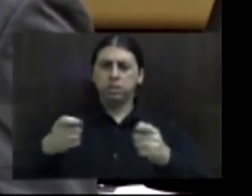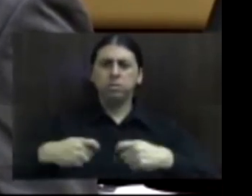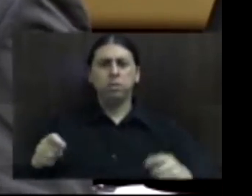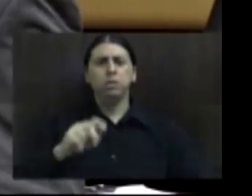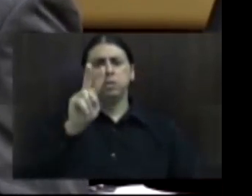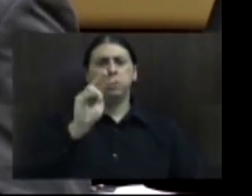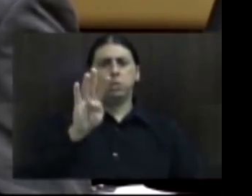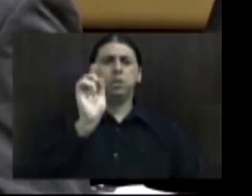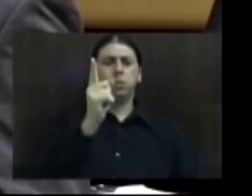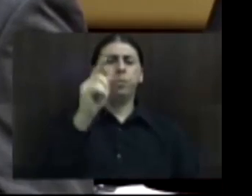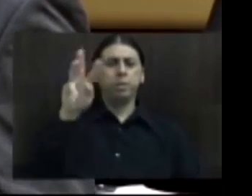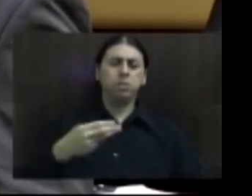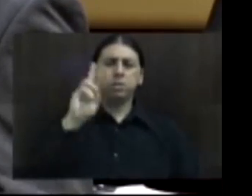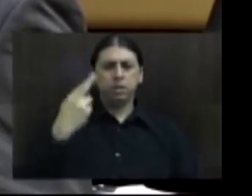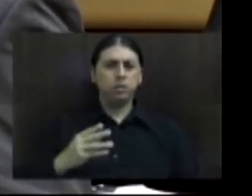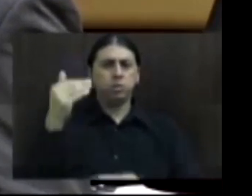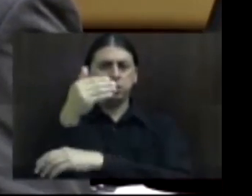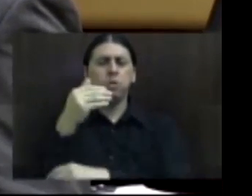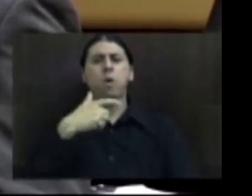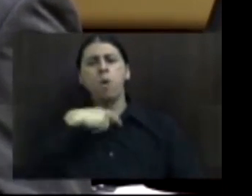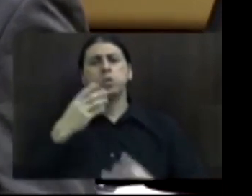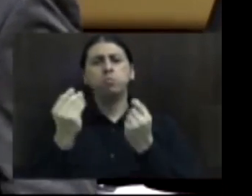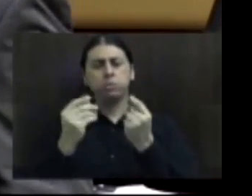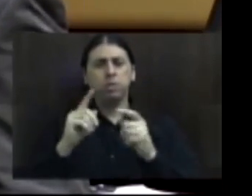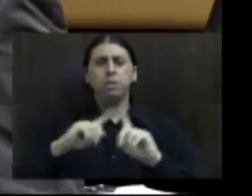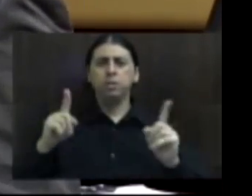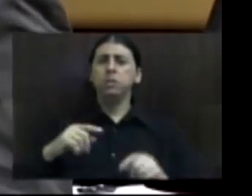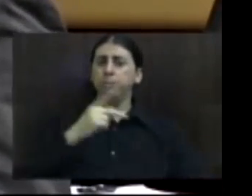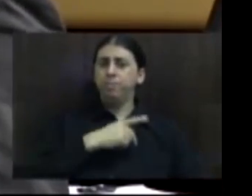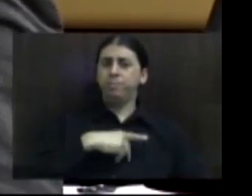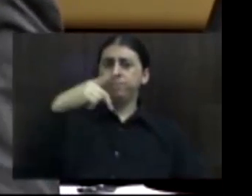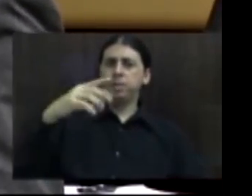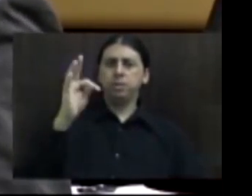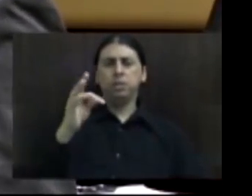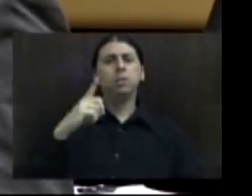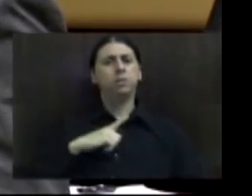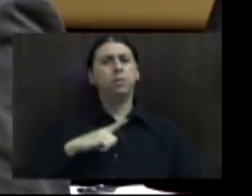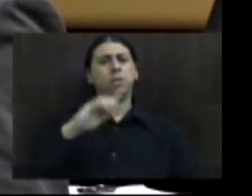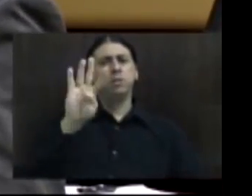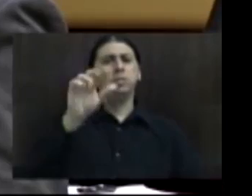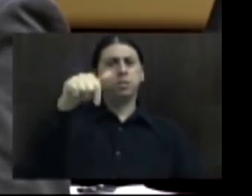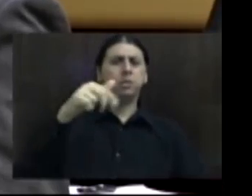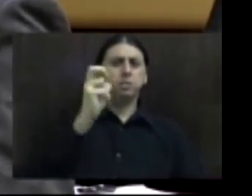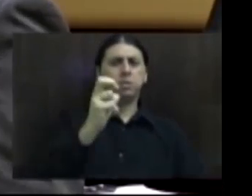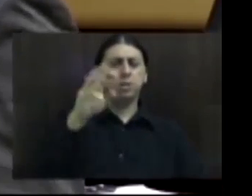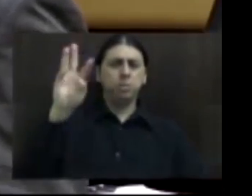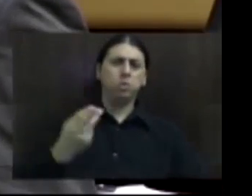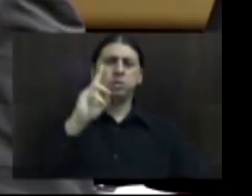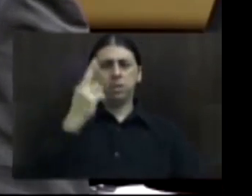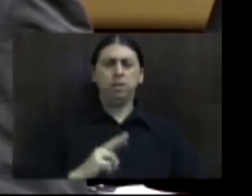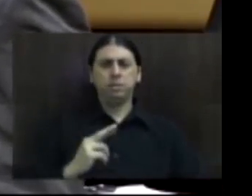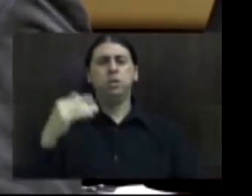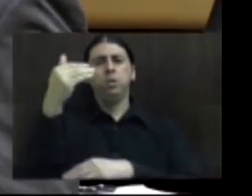milhões deais em diária o que eu já acho muito o PT gastou 475 milhões